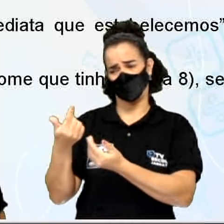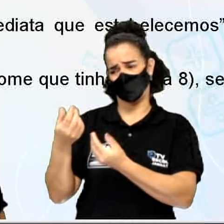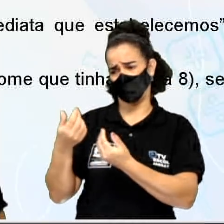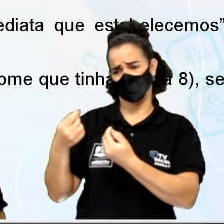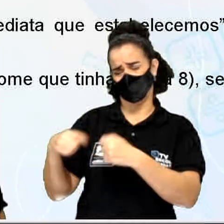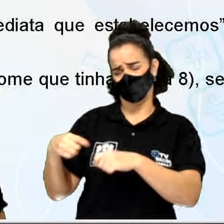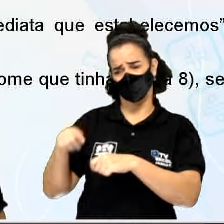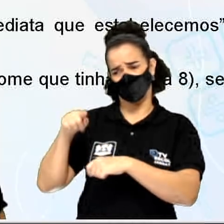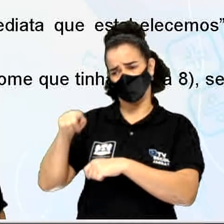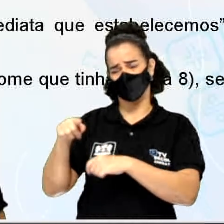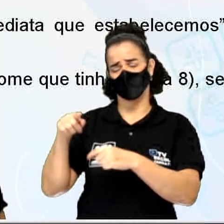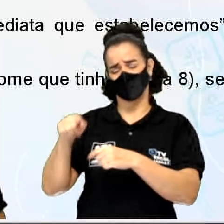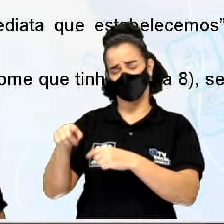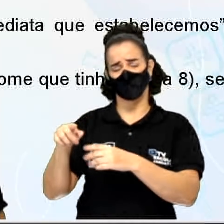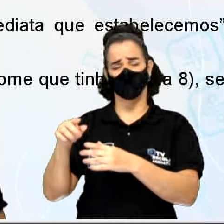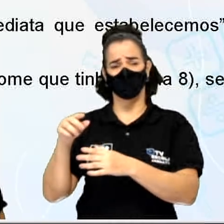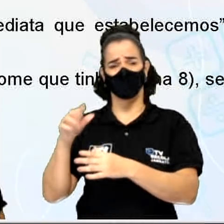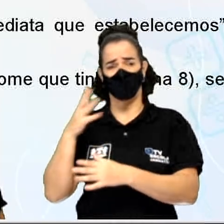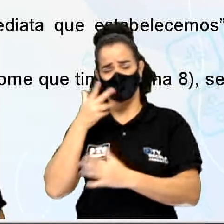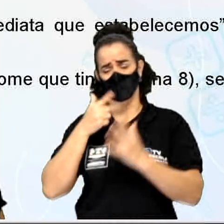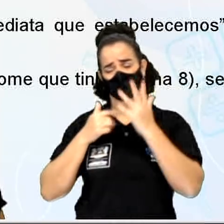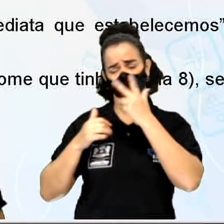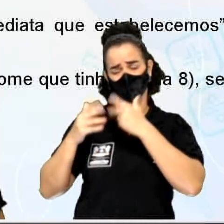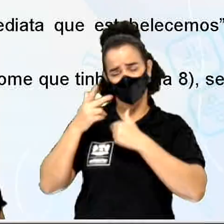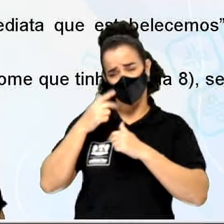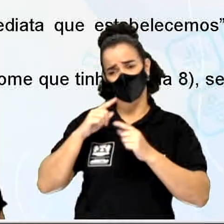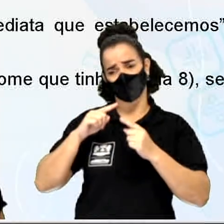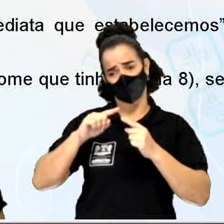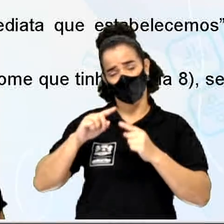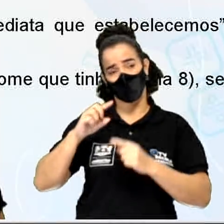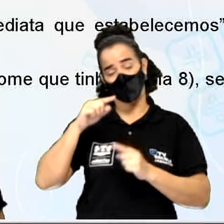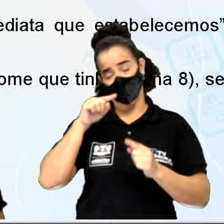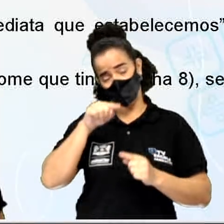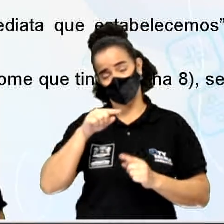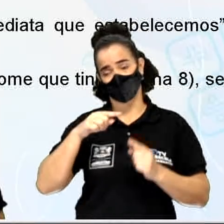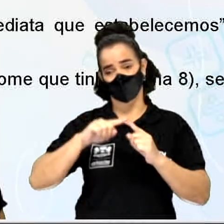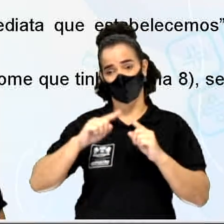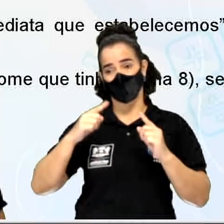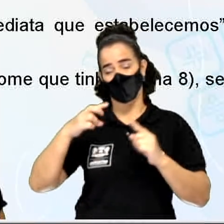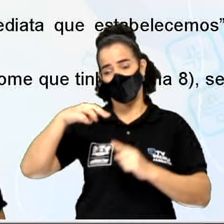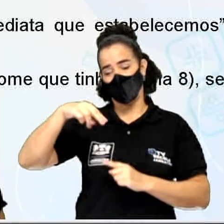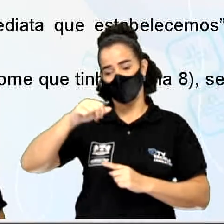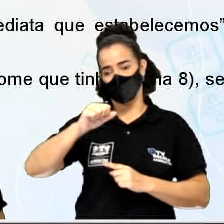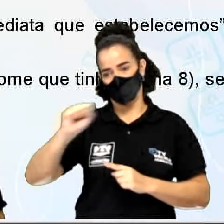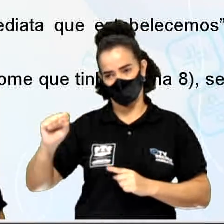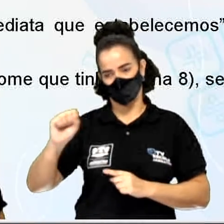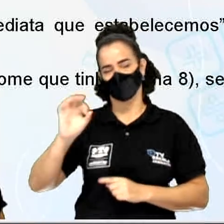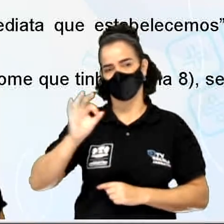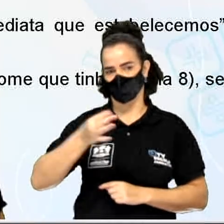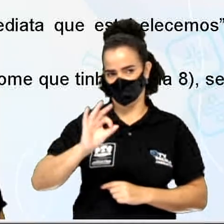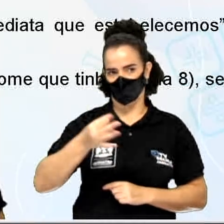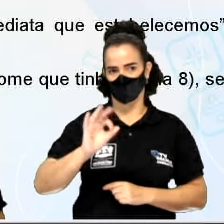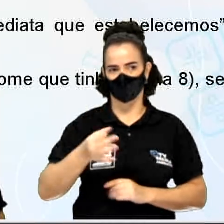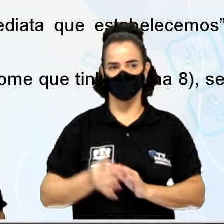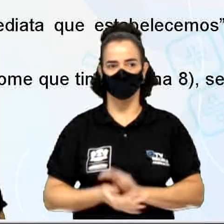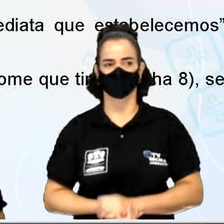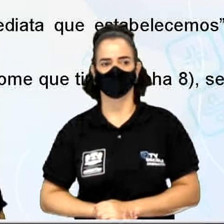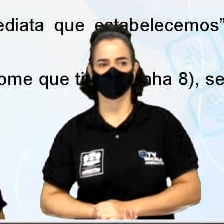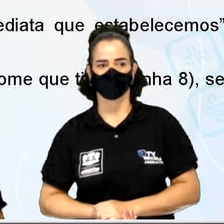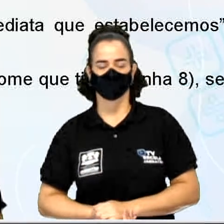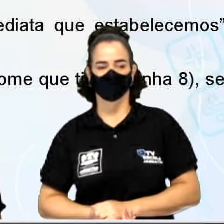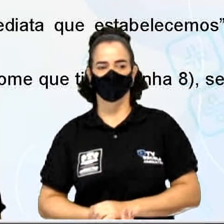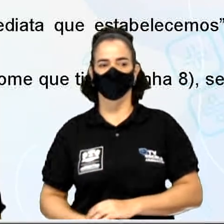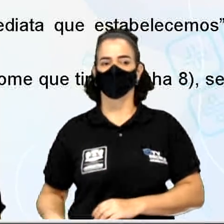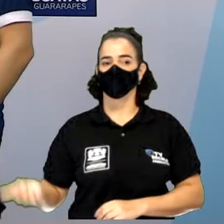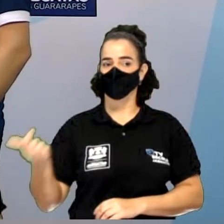esse mais aí dá a ideia de oposição. Está correto até então aí. O segundo termo, que é o lá, ele está coloquialmente dando ideia de